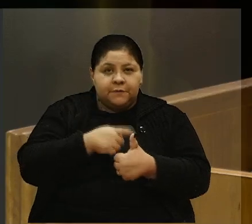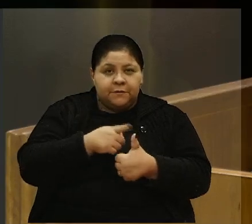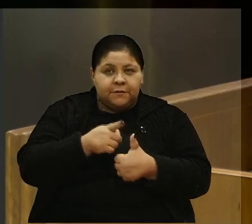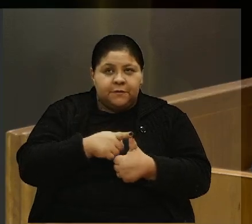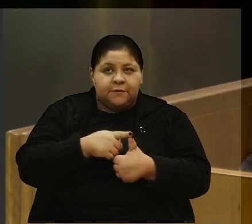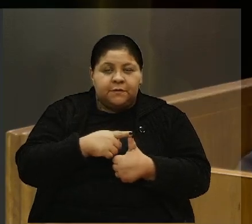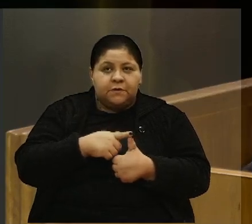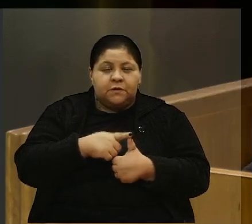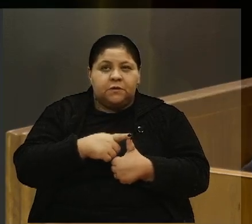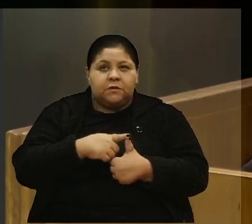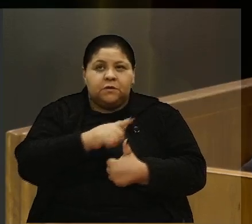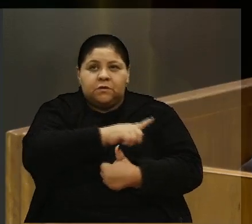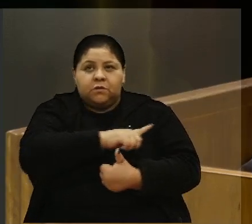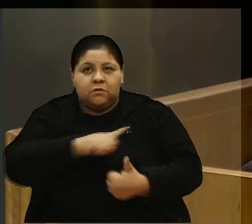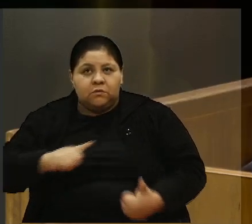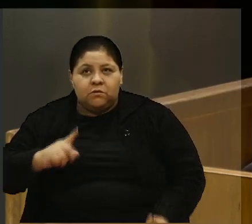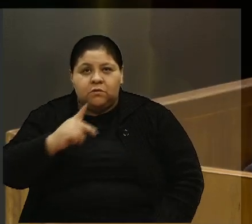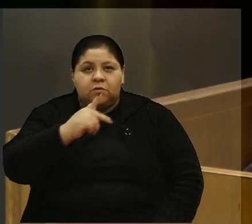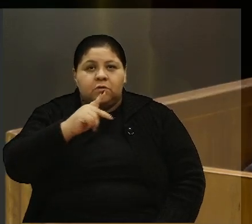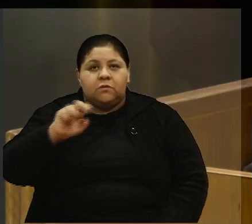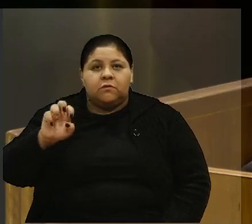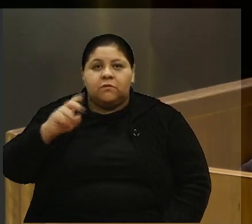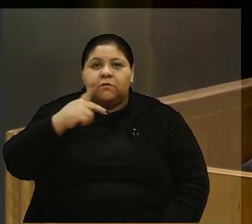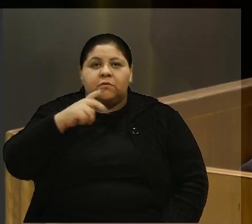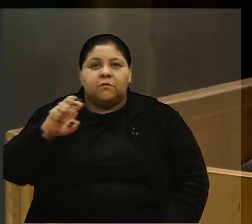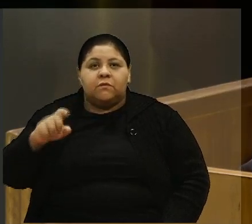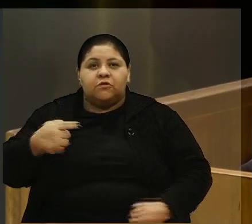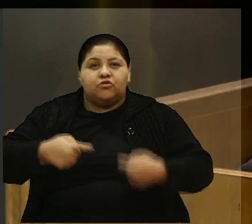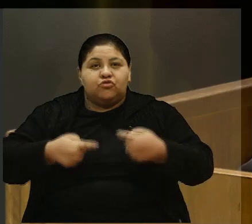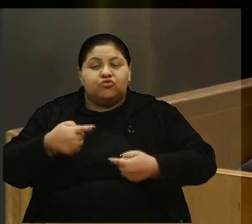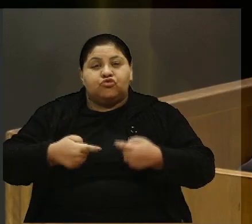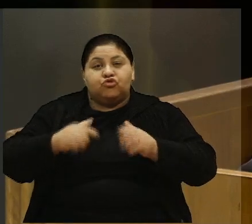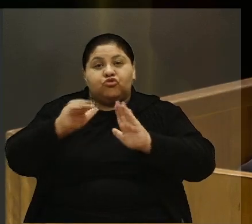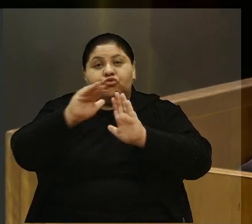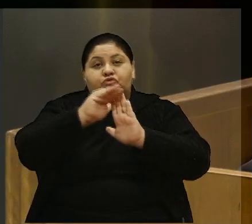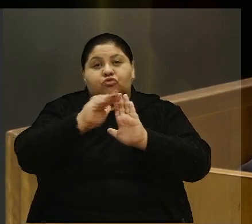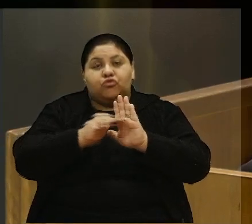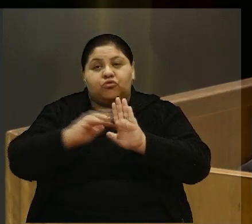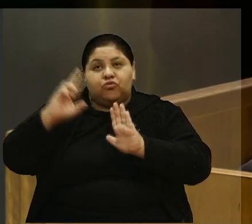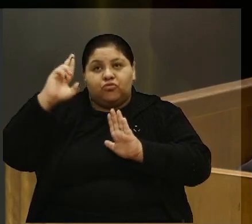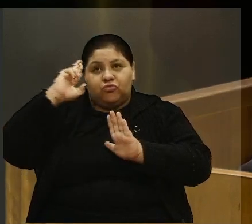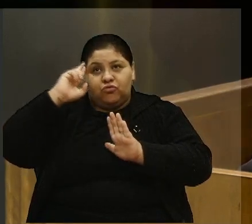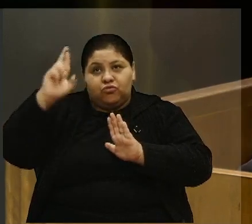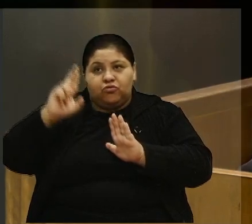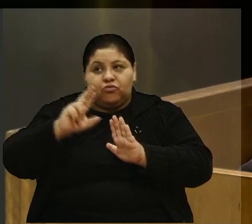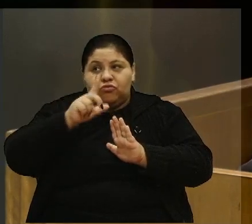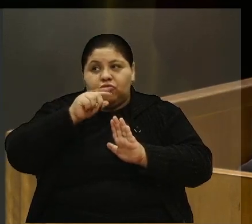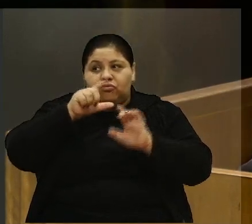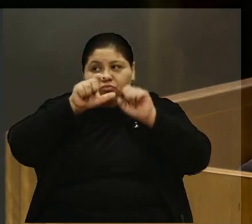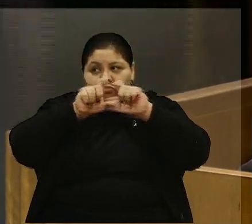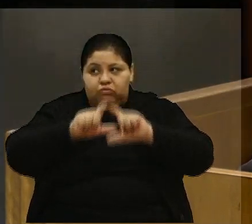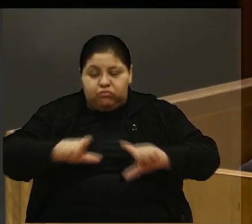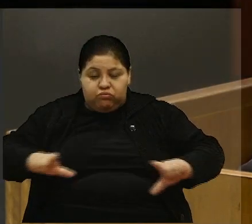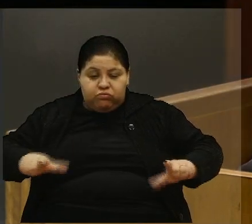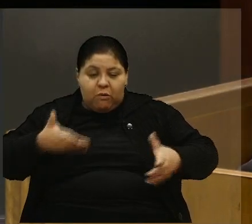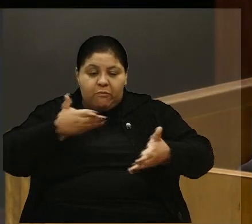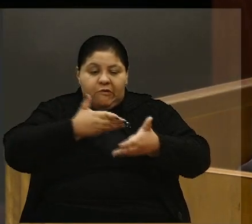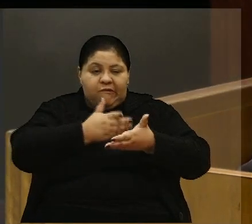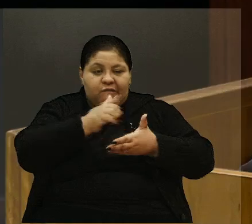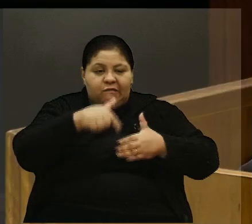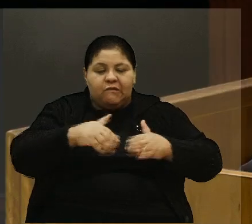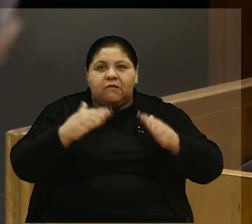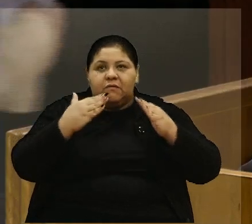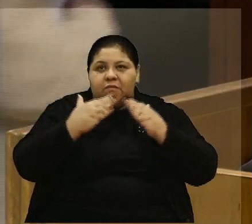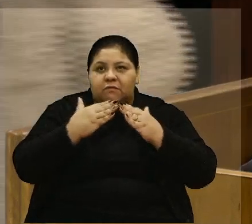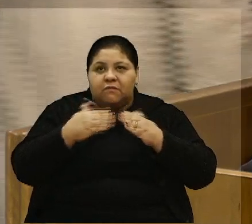governo Pepe, onde se discutia o plano diretor de esgotos aprovados por essa casa e que